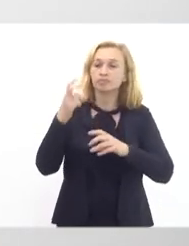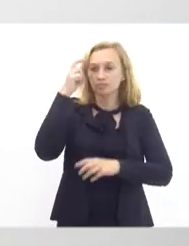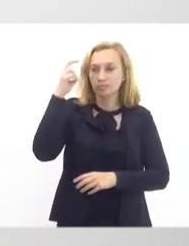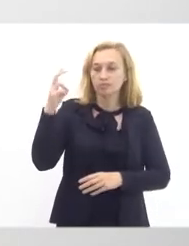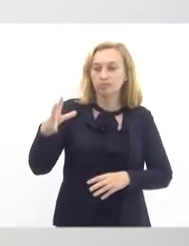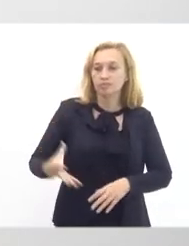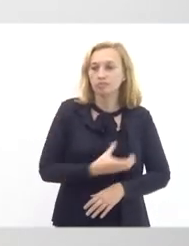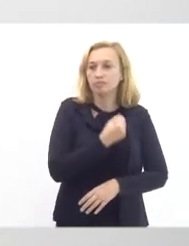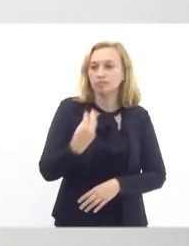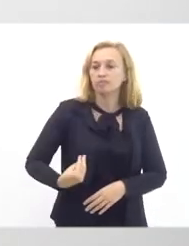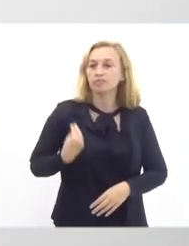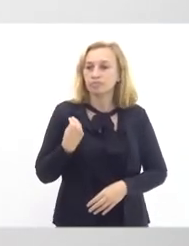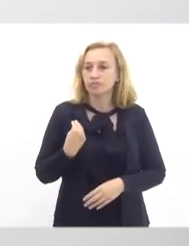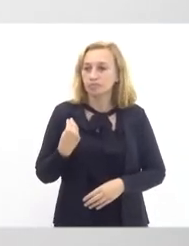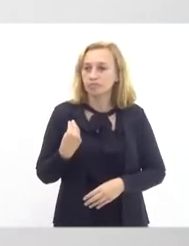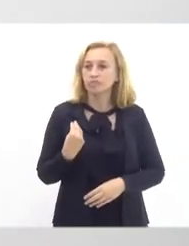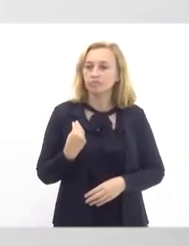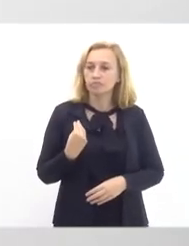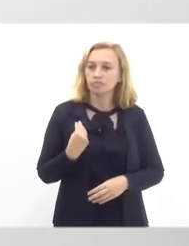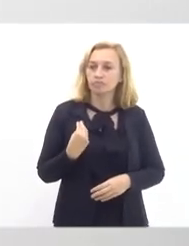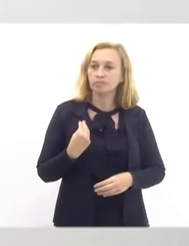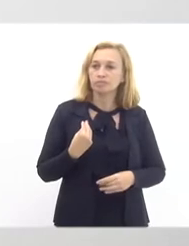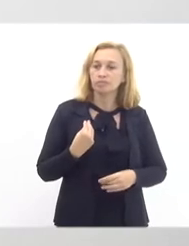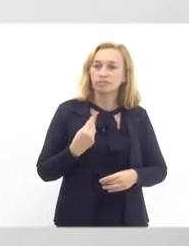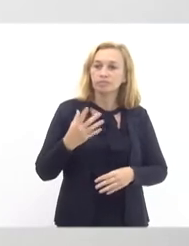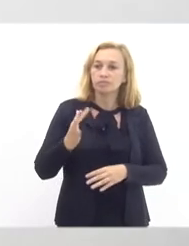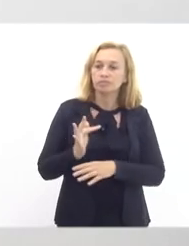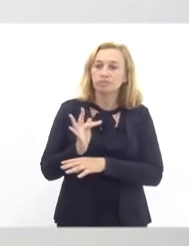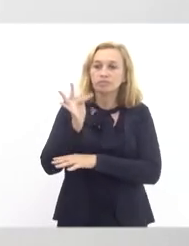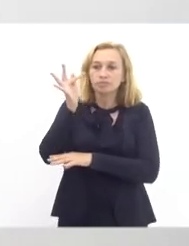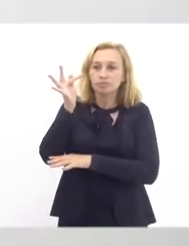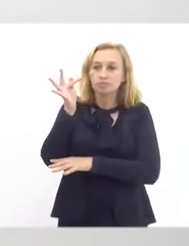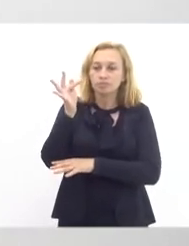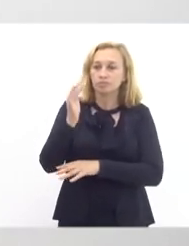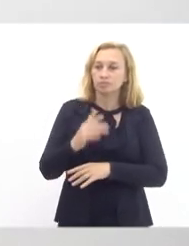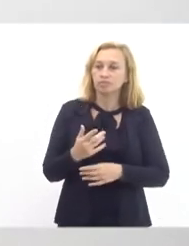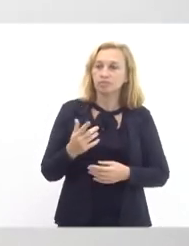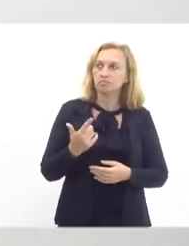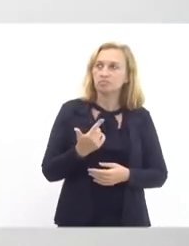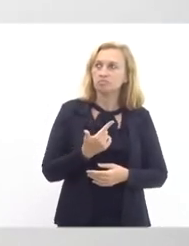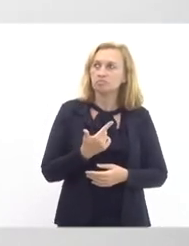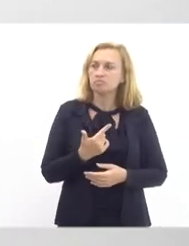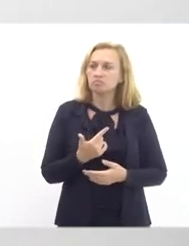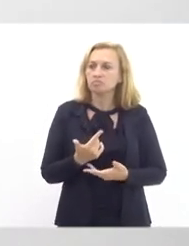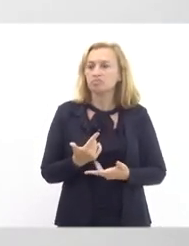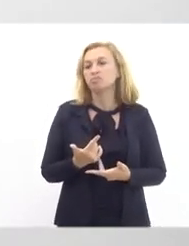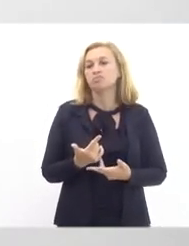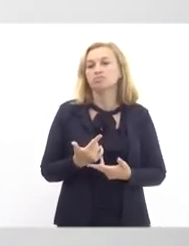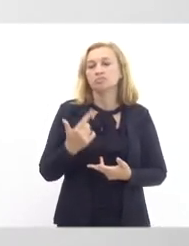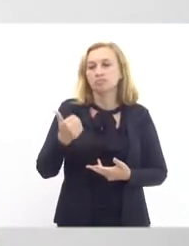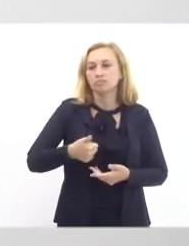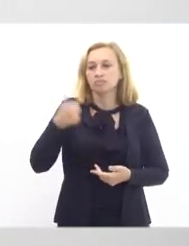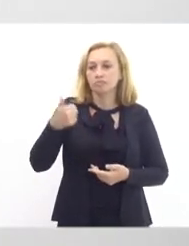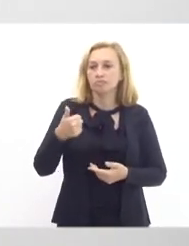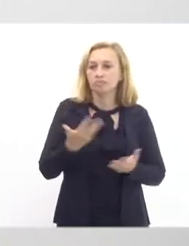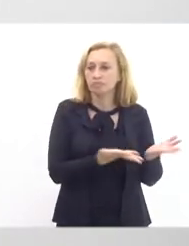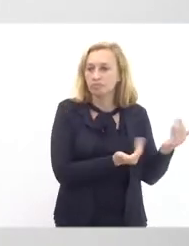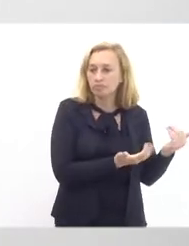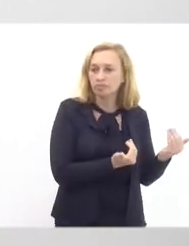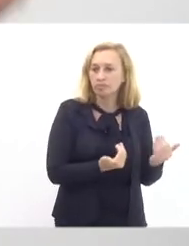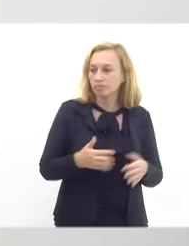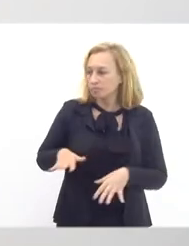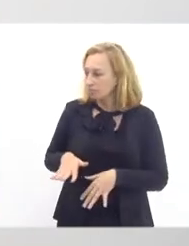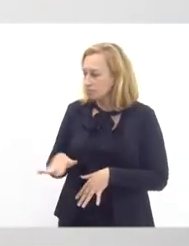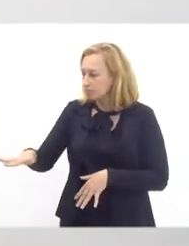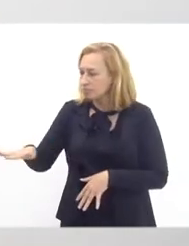vidas. A cultura dá perspectiva para jovens, né, que não têm esperança de dias melhores. Ele hoje, o jovem de uma